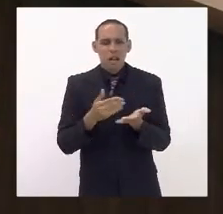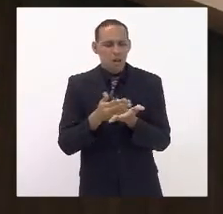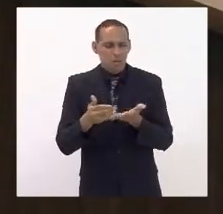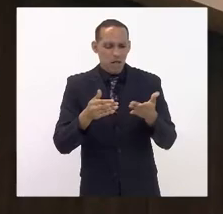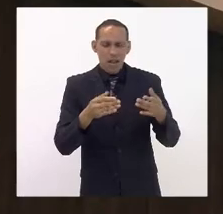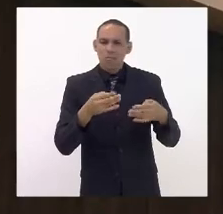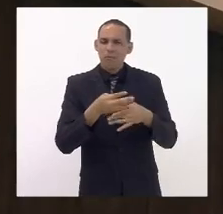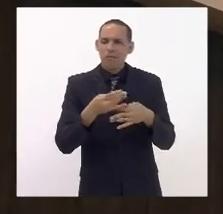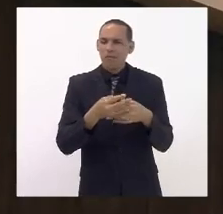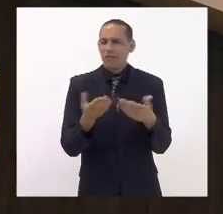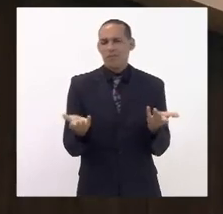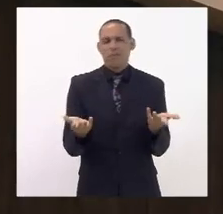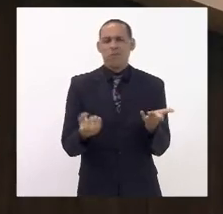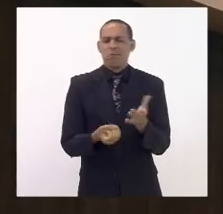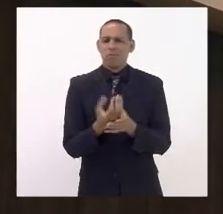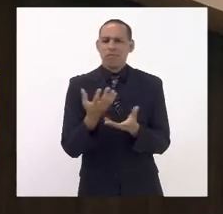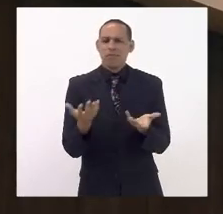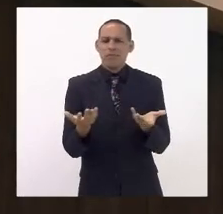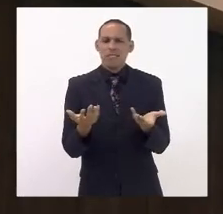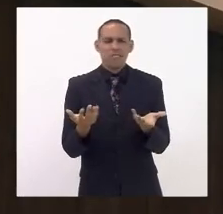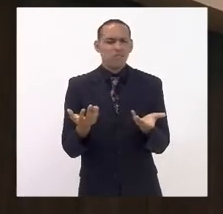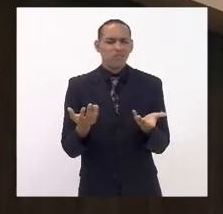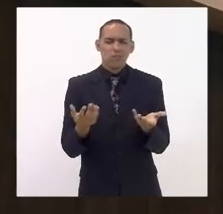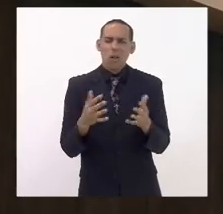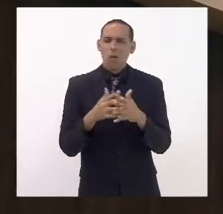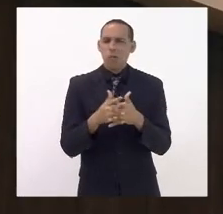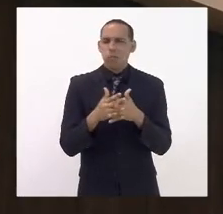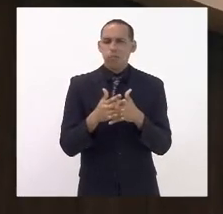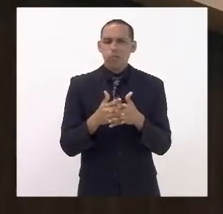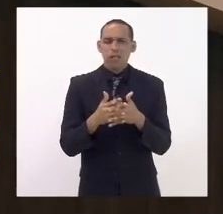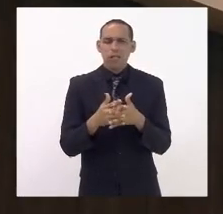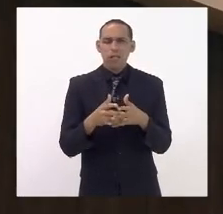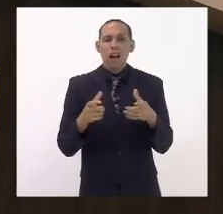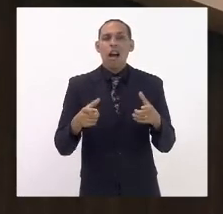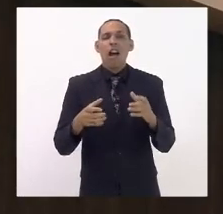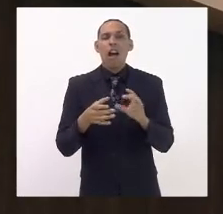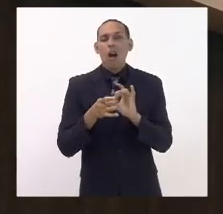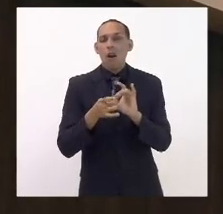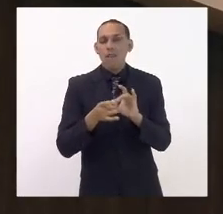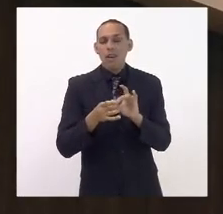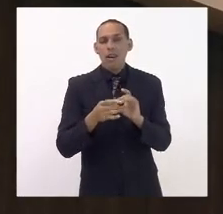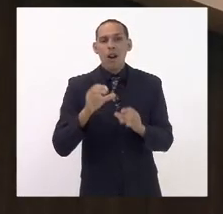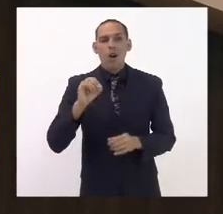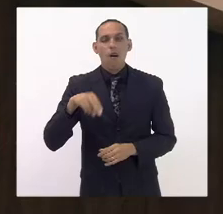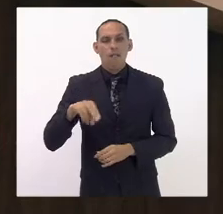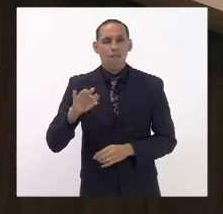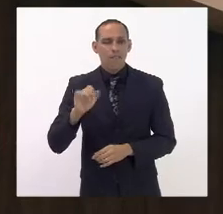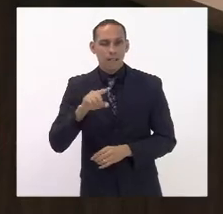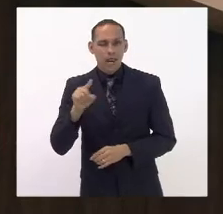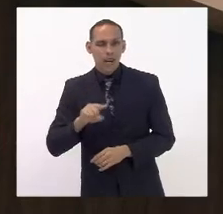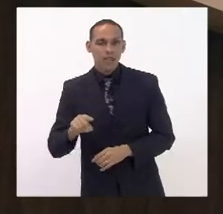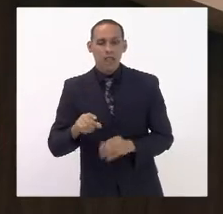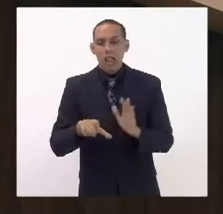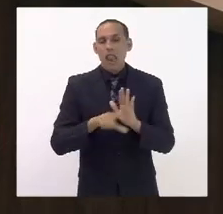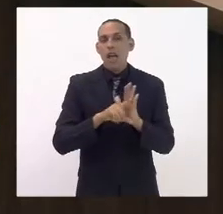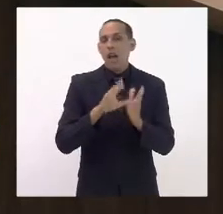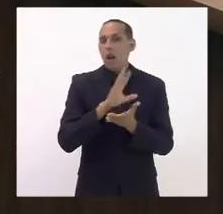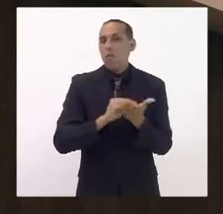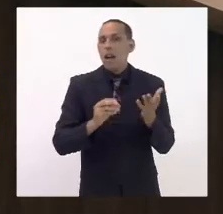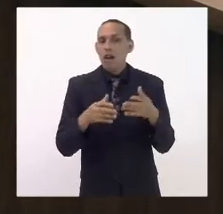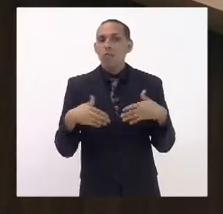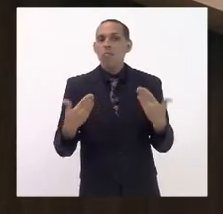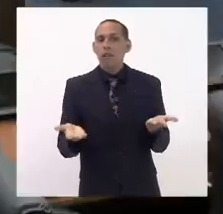Então, um tema confuso. Cadê o convênio Confaz? Qual é a lei que você está querendo copiar?